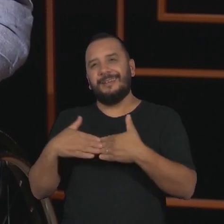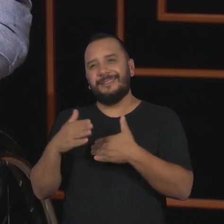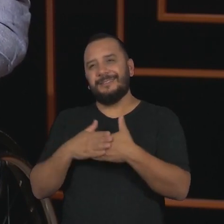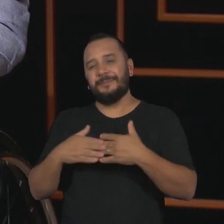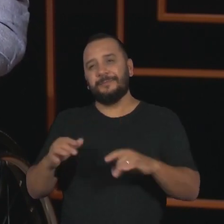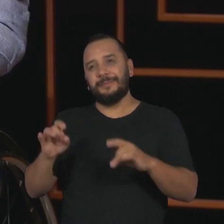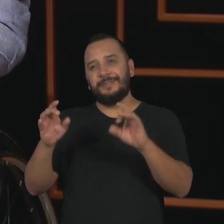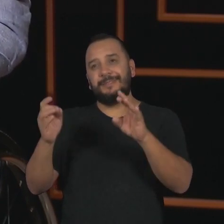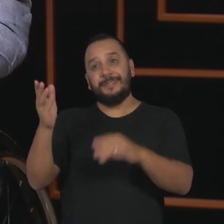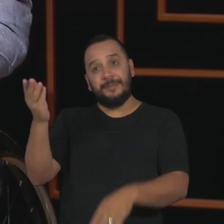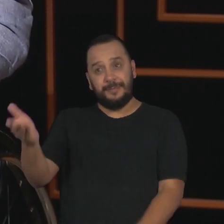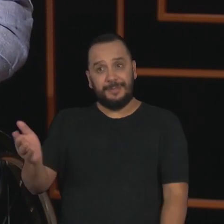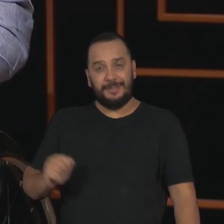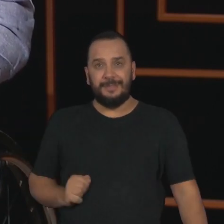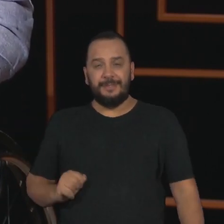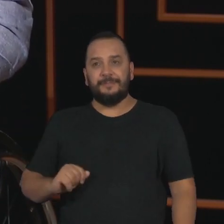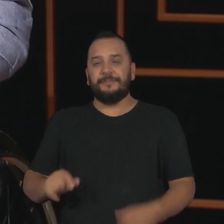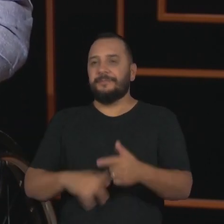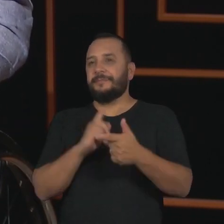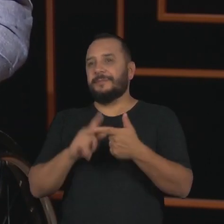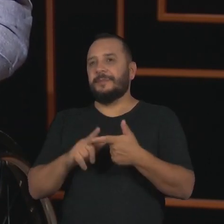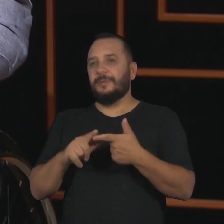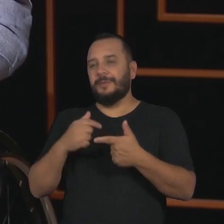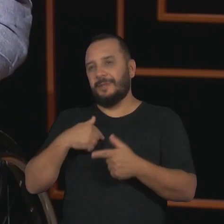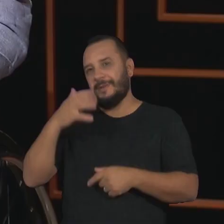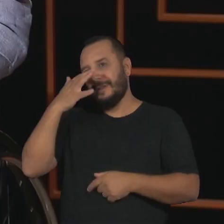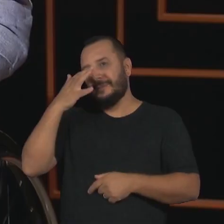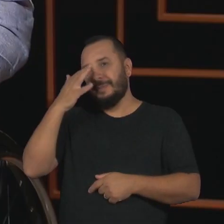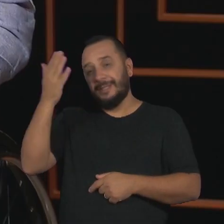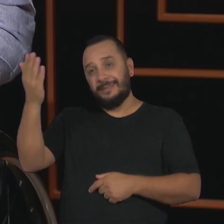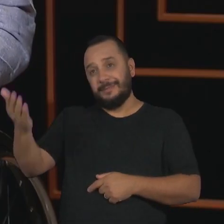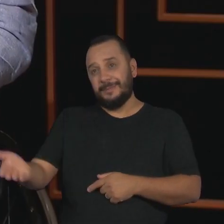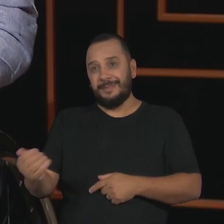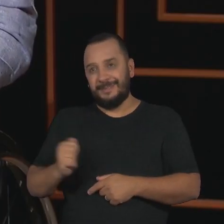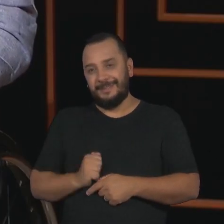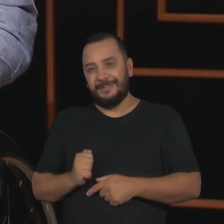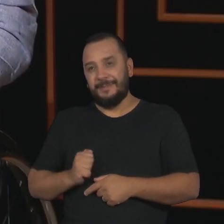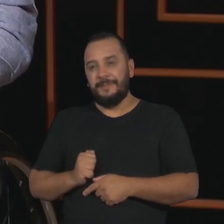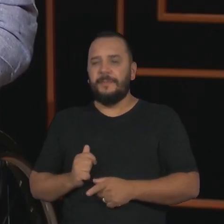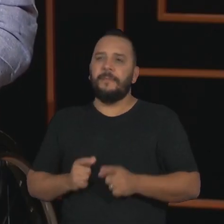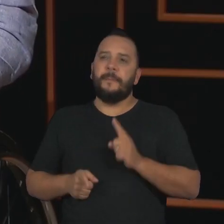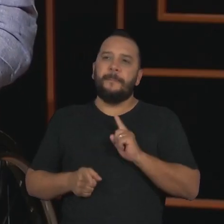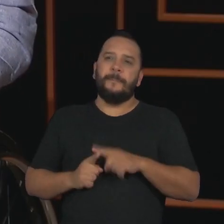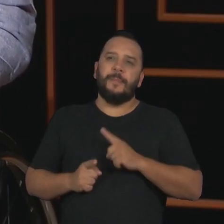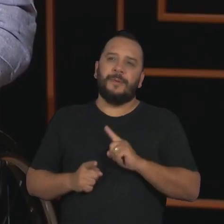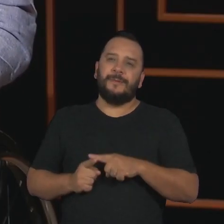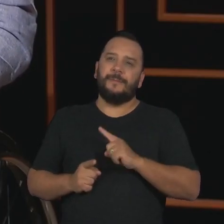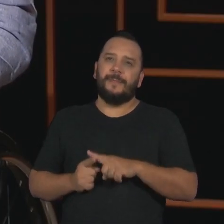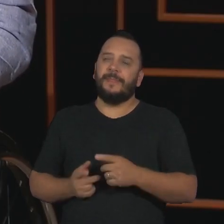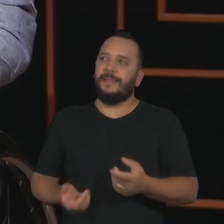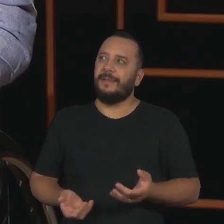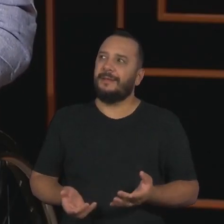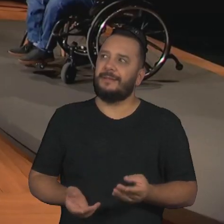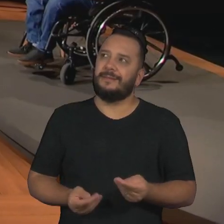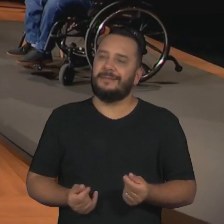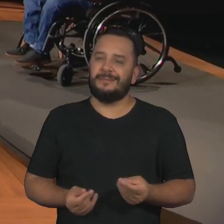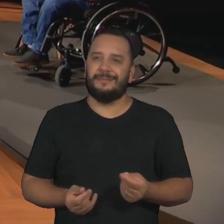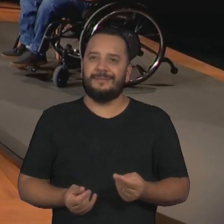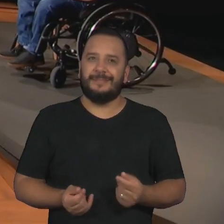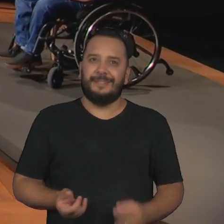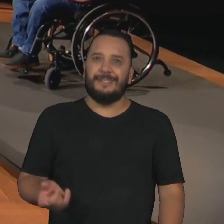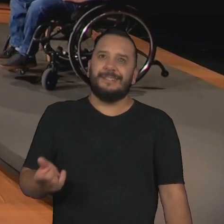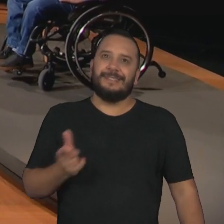muito grande por ela. Segundo, uma admiração, porque eu acho que a gente